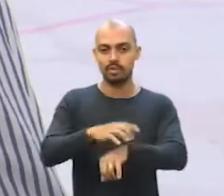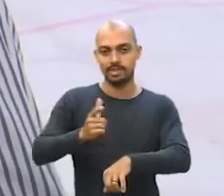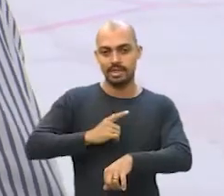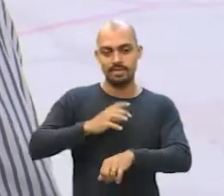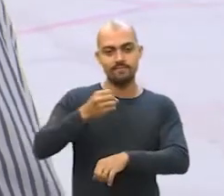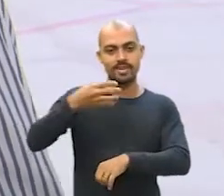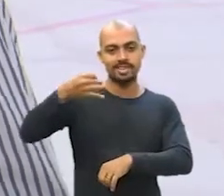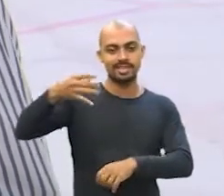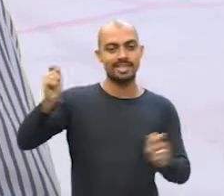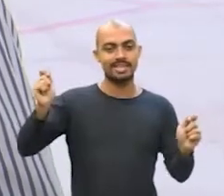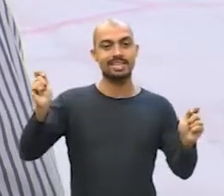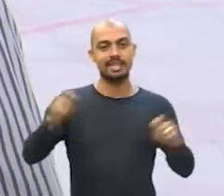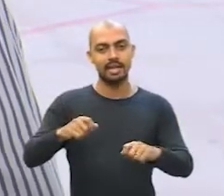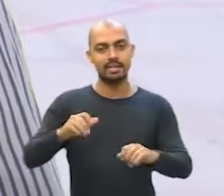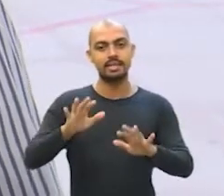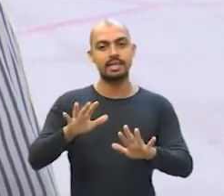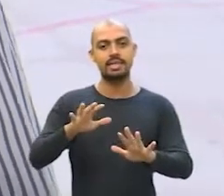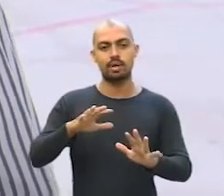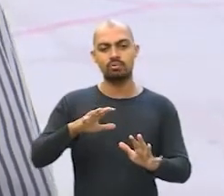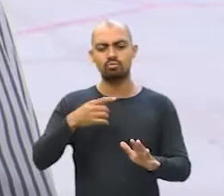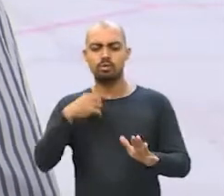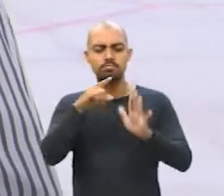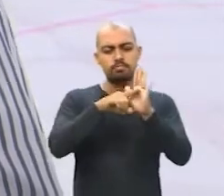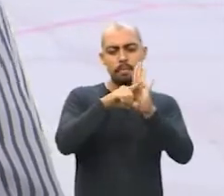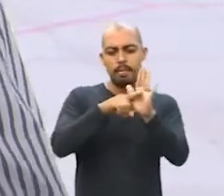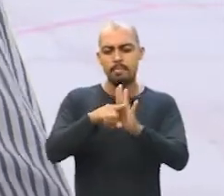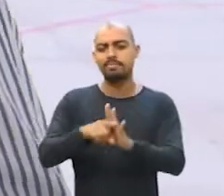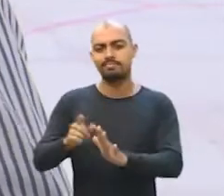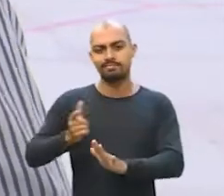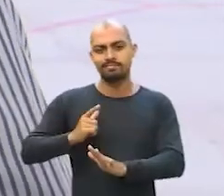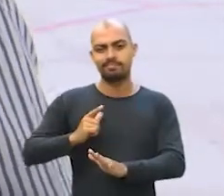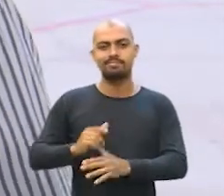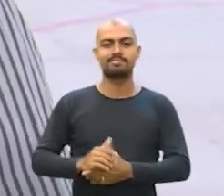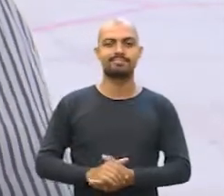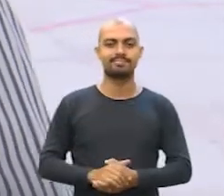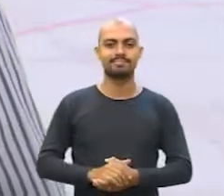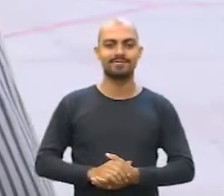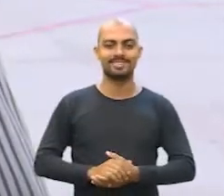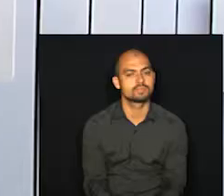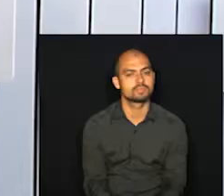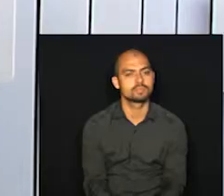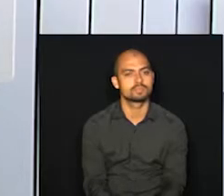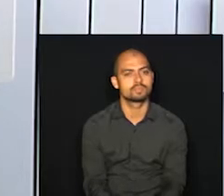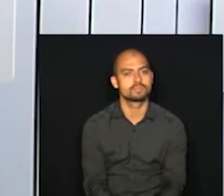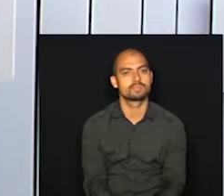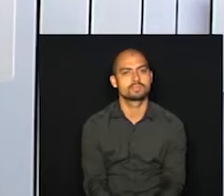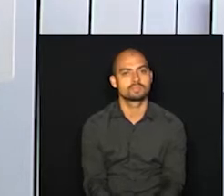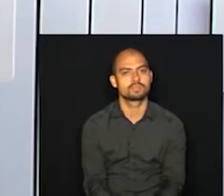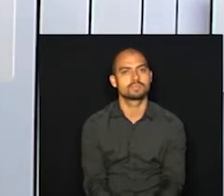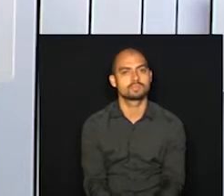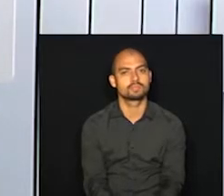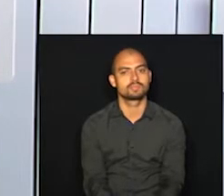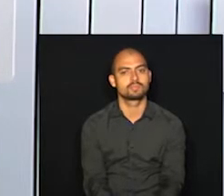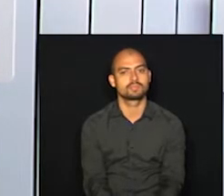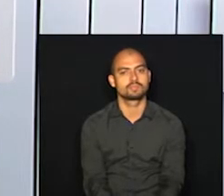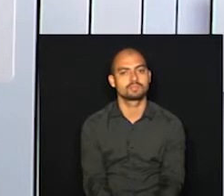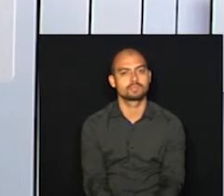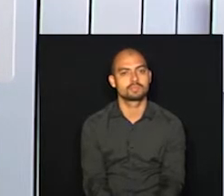sentindo realmente seguros por viajar. Então nós temos todo esse universo de pesquisa que foi feito.